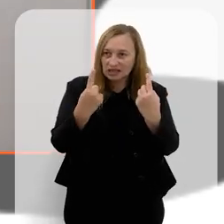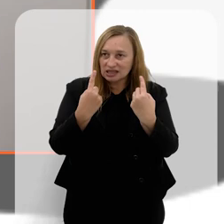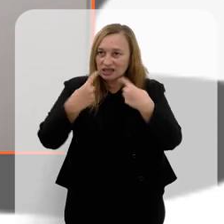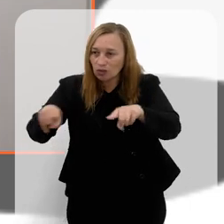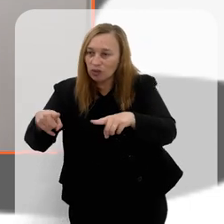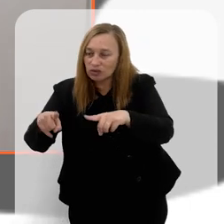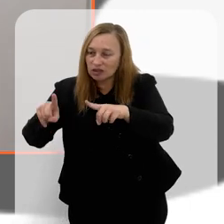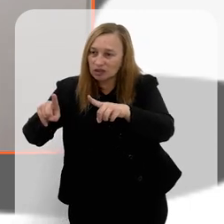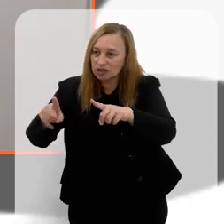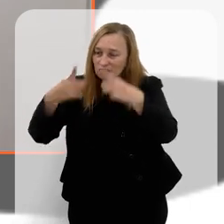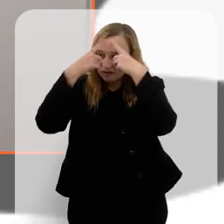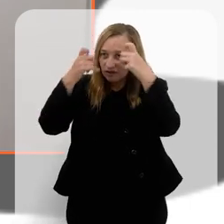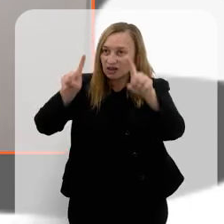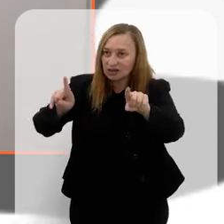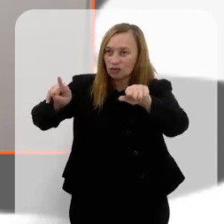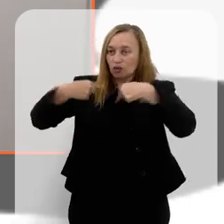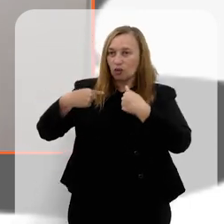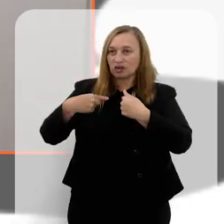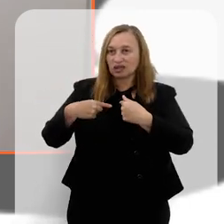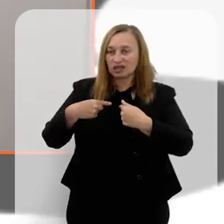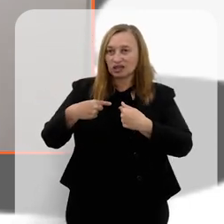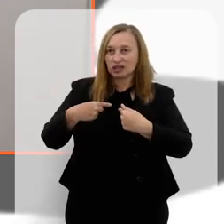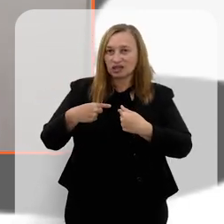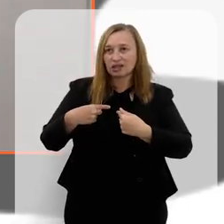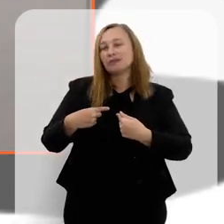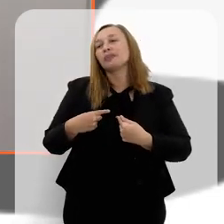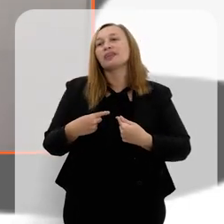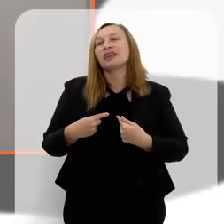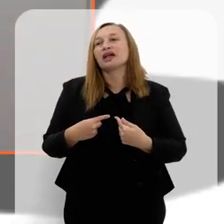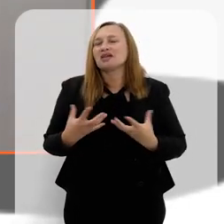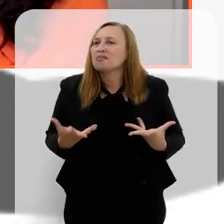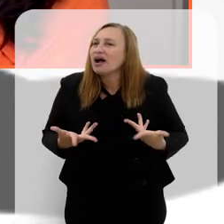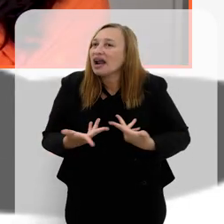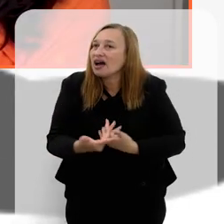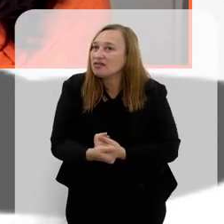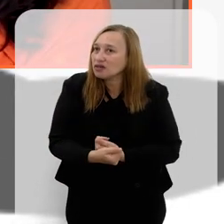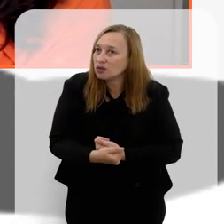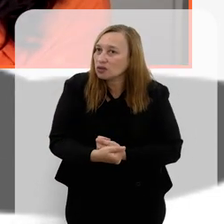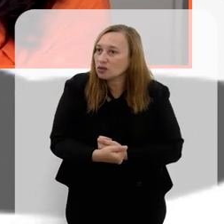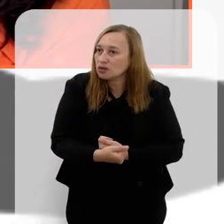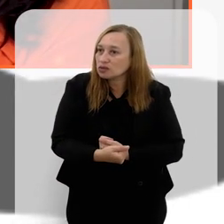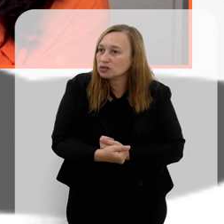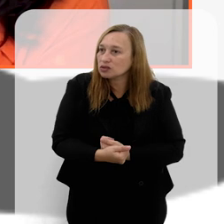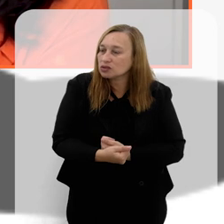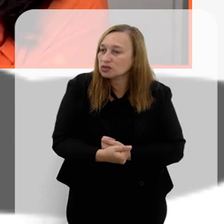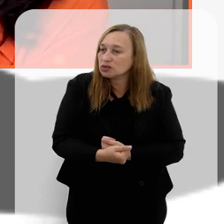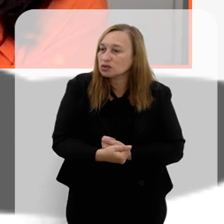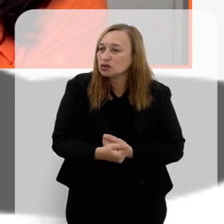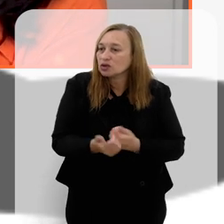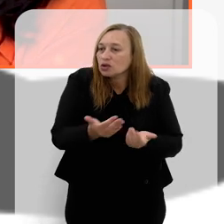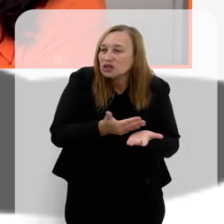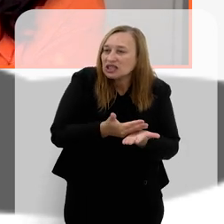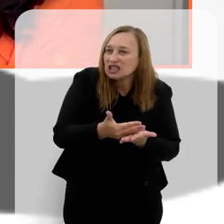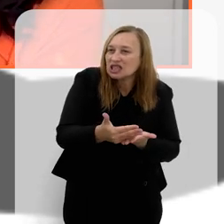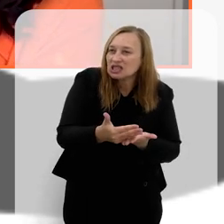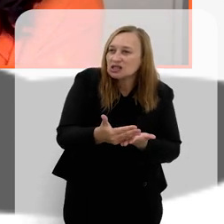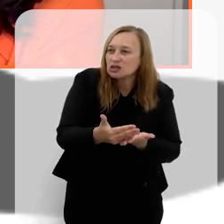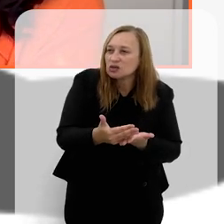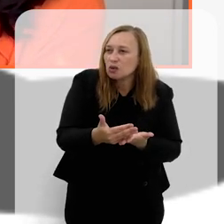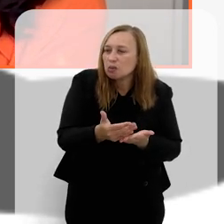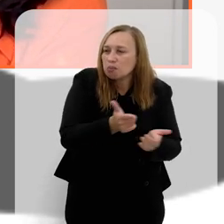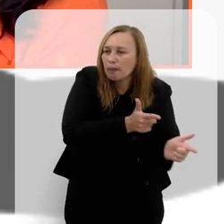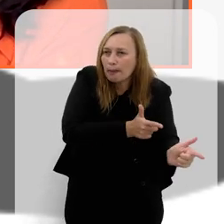violência. Tá? Foi maravilhoso. Também foi a partir dos atentados terroristas,